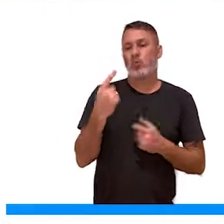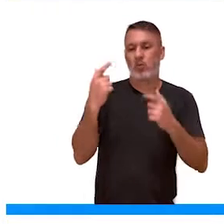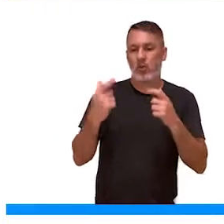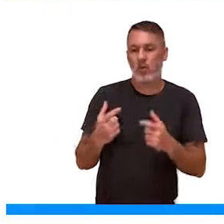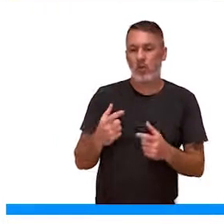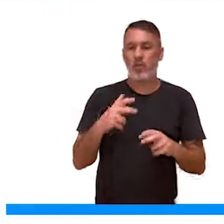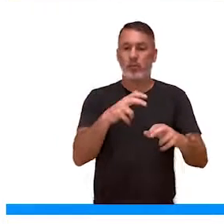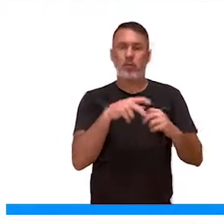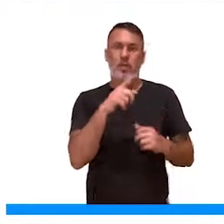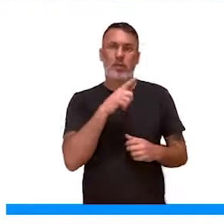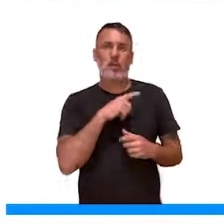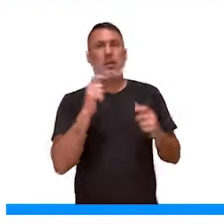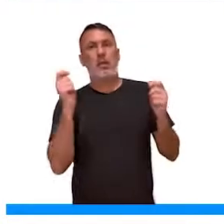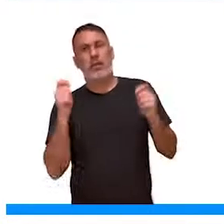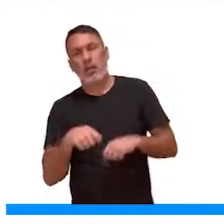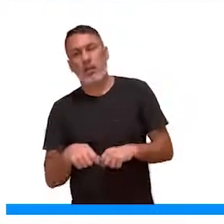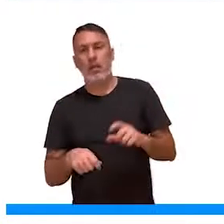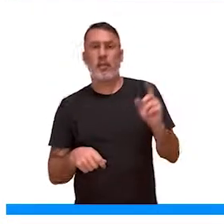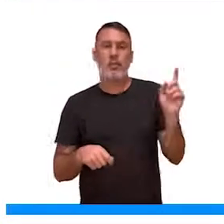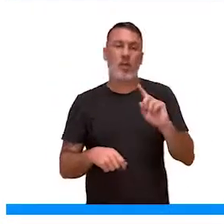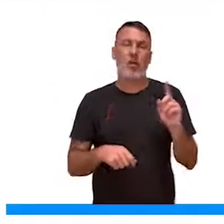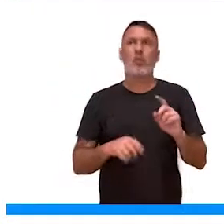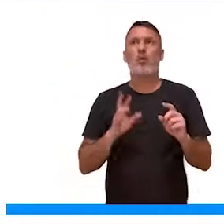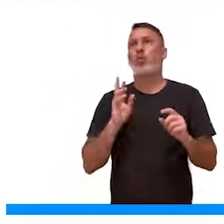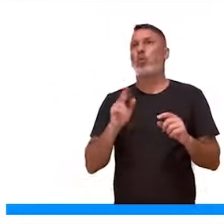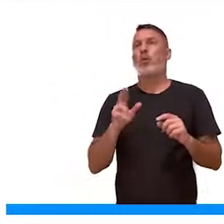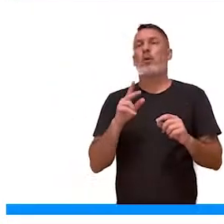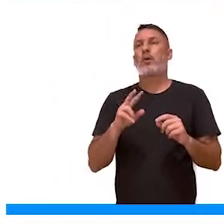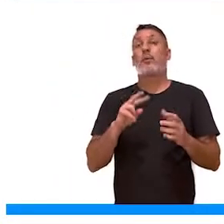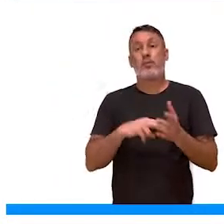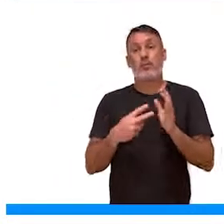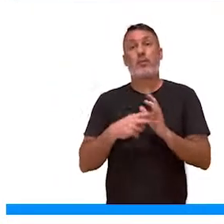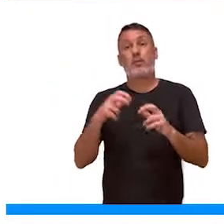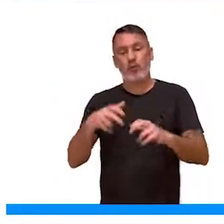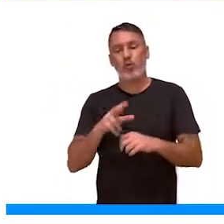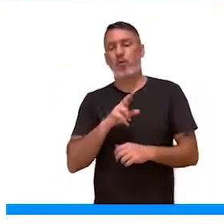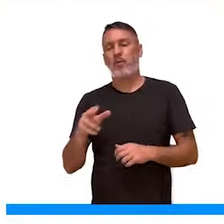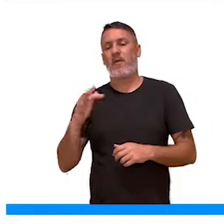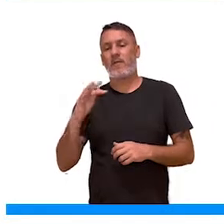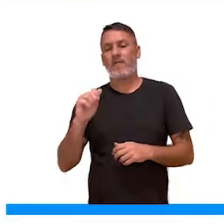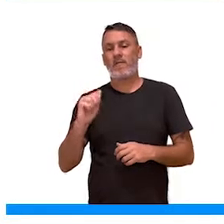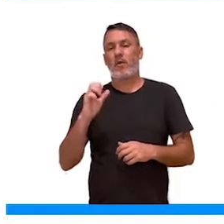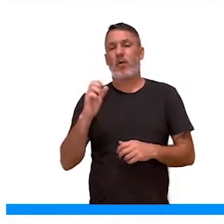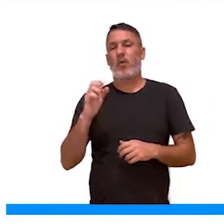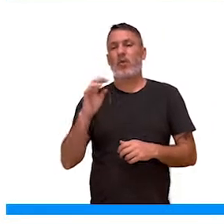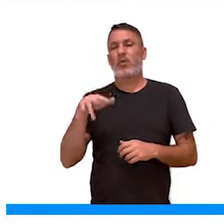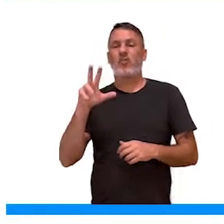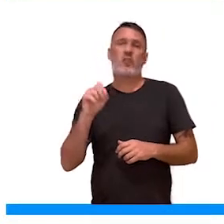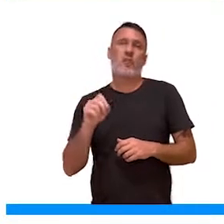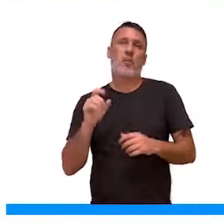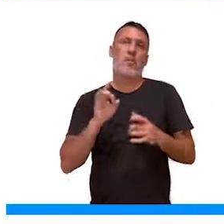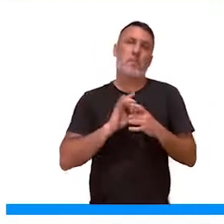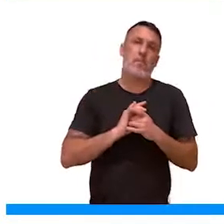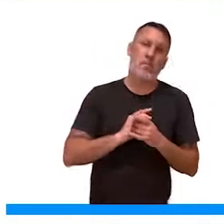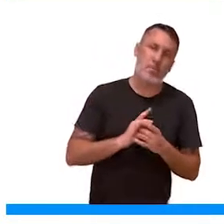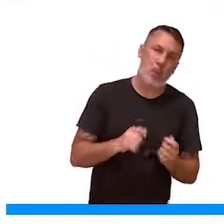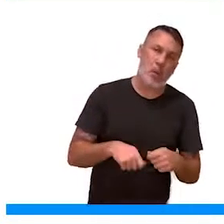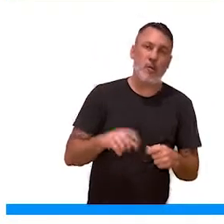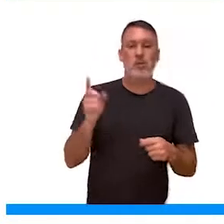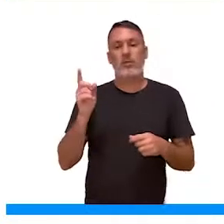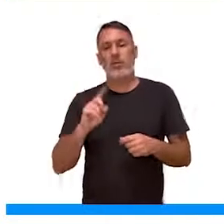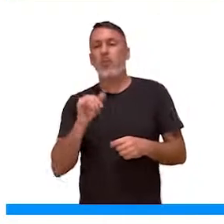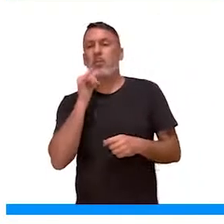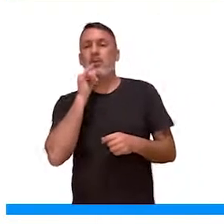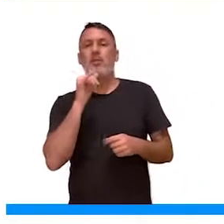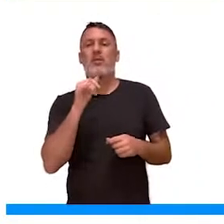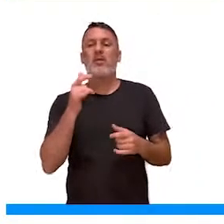para sobreviver. Então, eles podem ou não, isso que significa facultativo, pode ou não ser, como, por